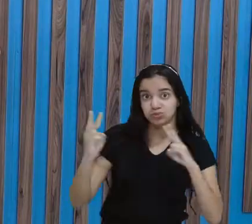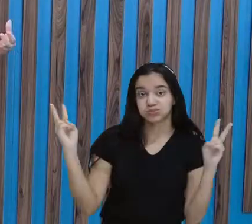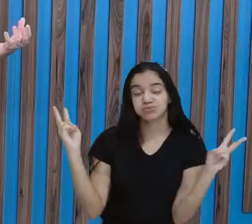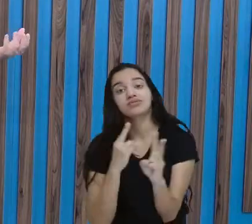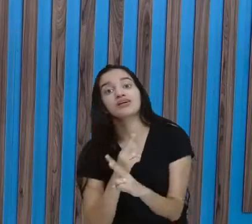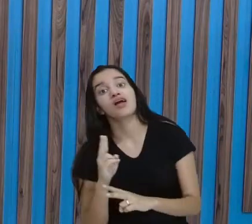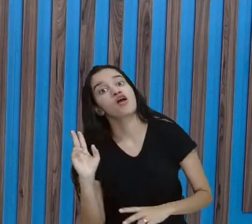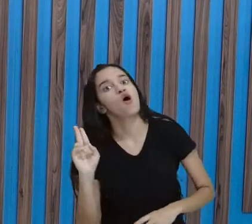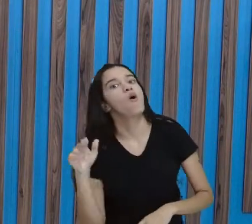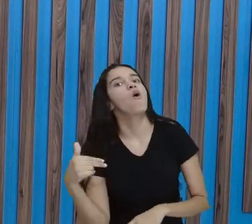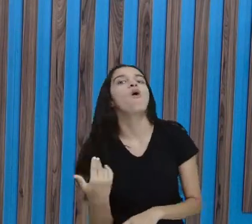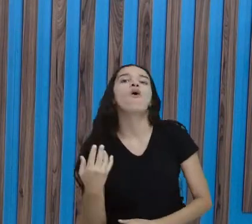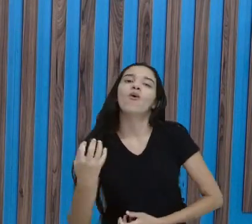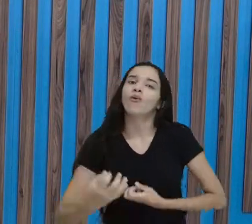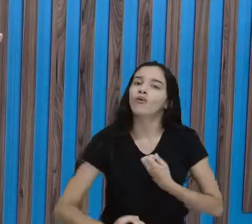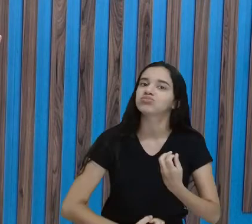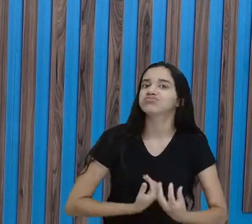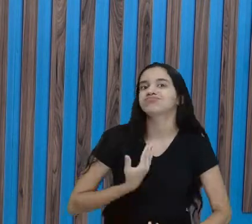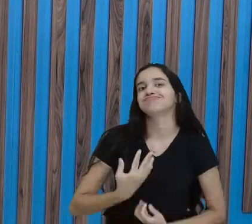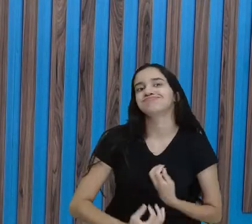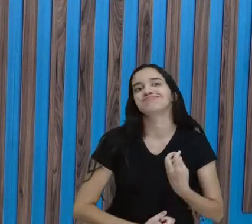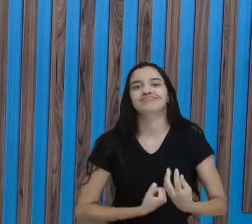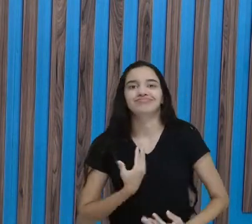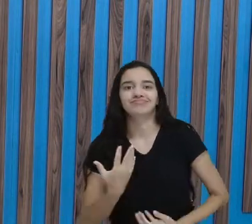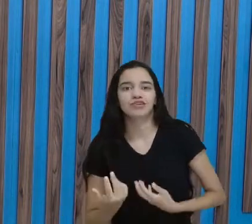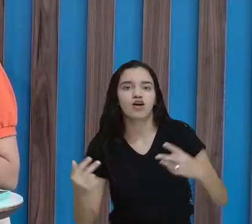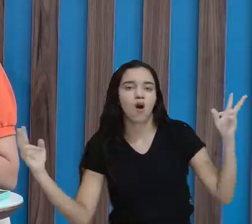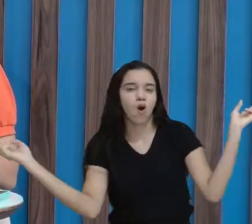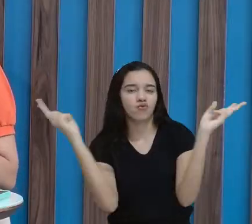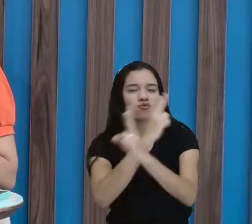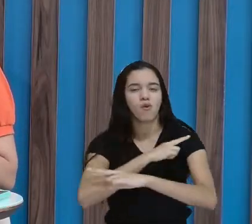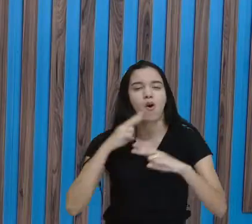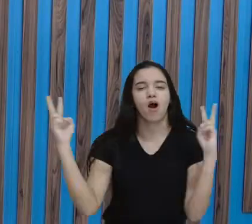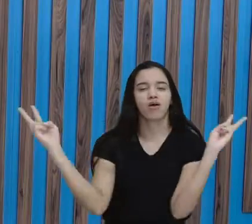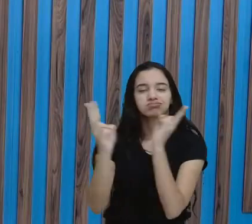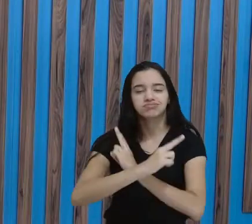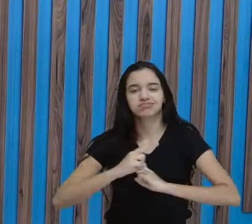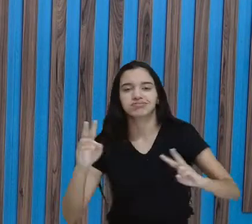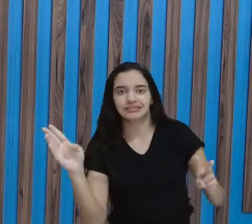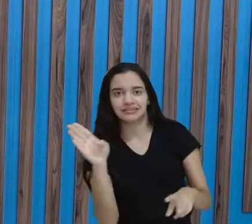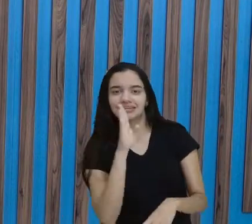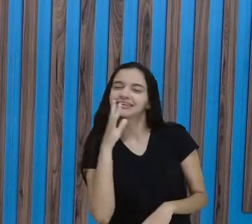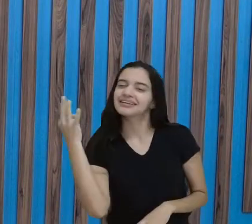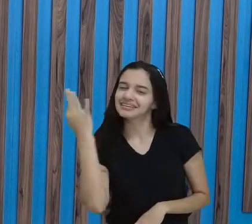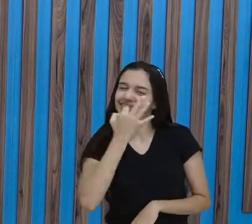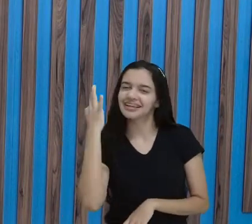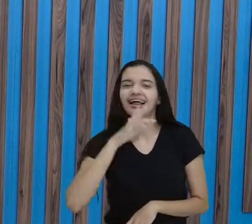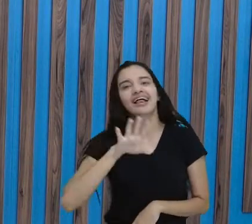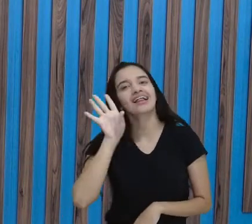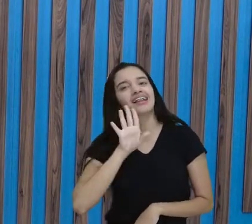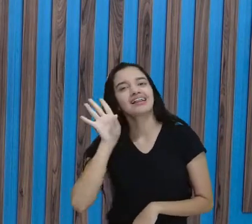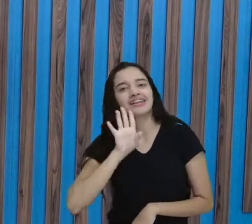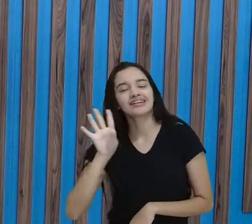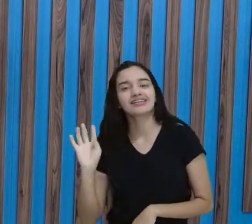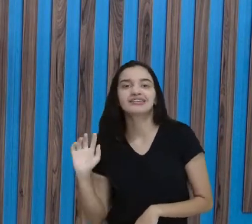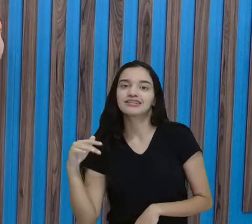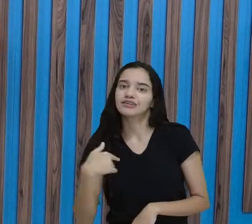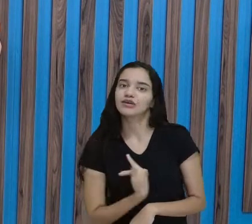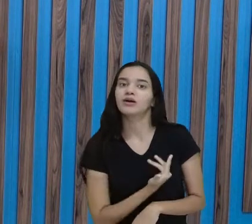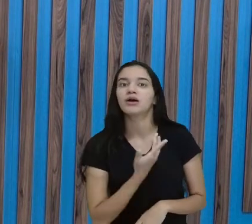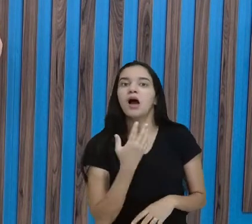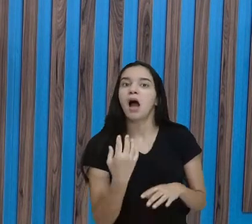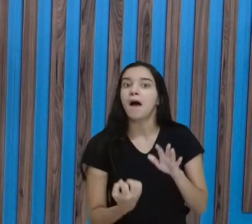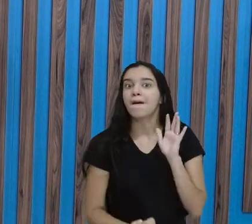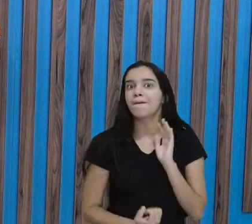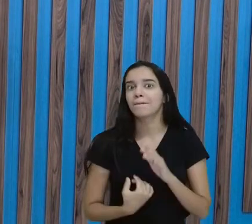quis falar de forma poética, né? De repente, o vento e o silêncio. Que lindo, ficou legal, gostei. De repente a gente pode compor aí uma